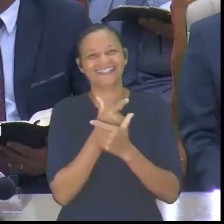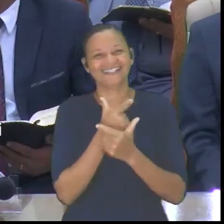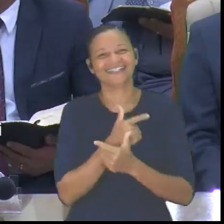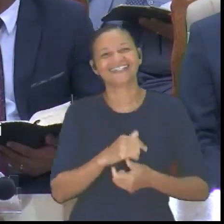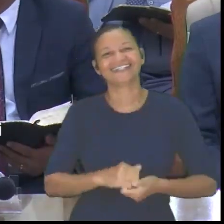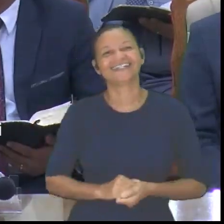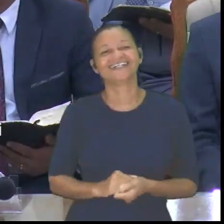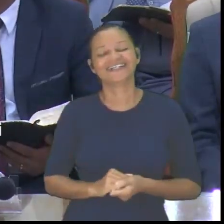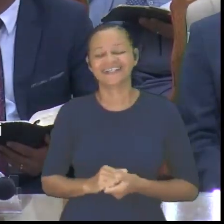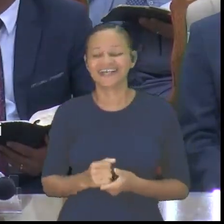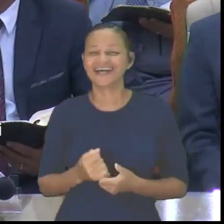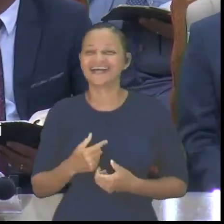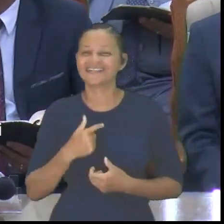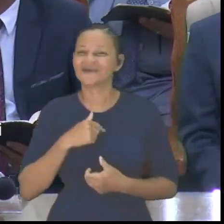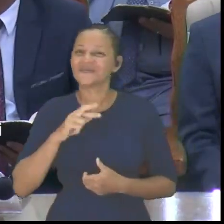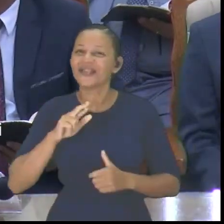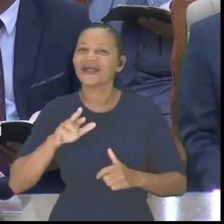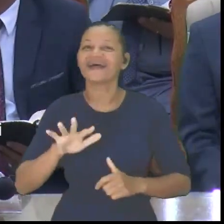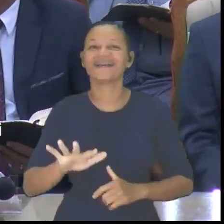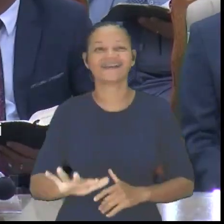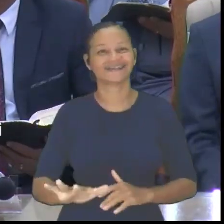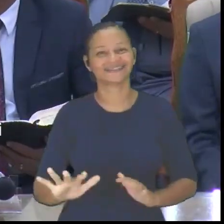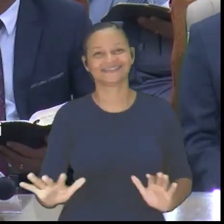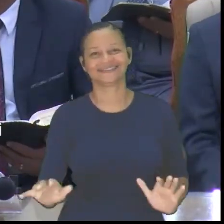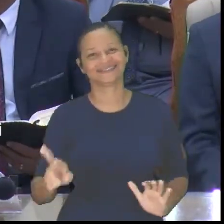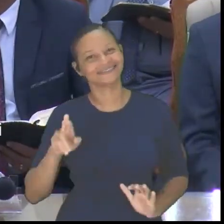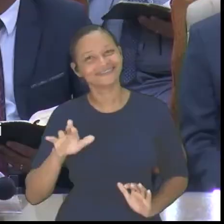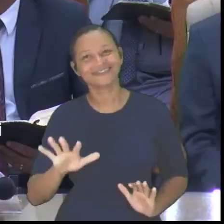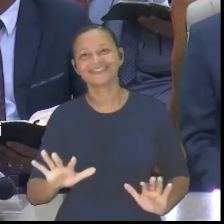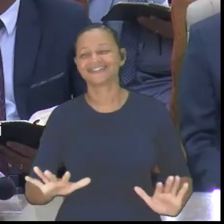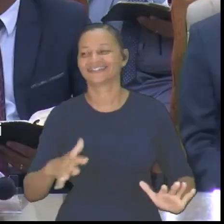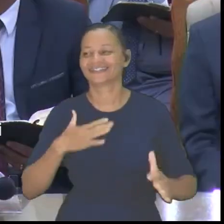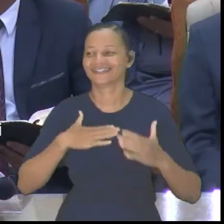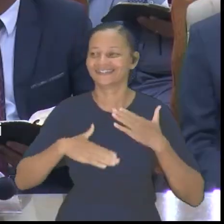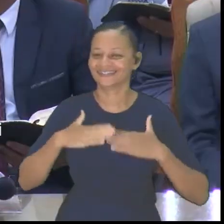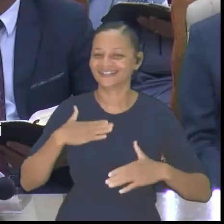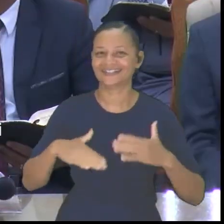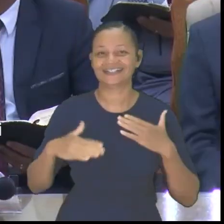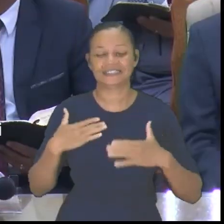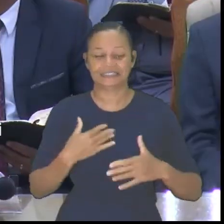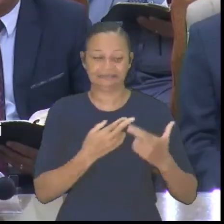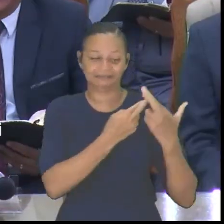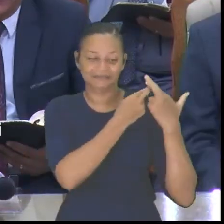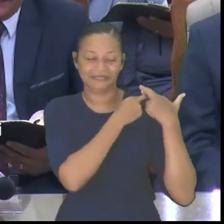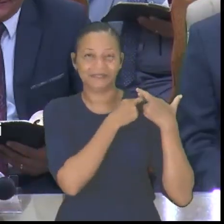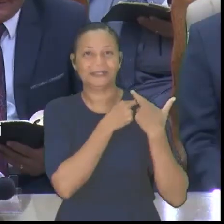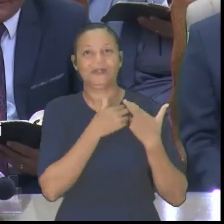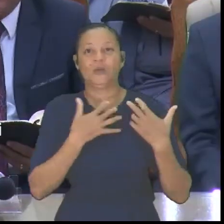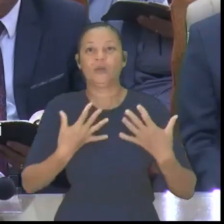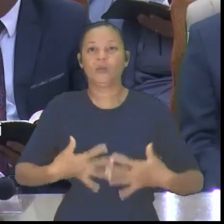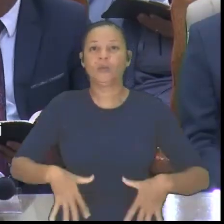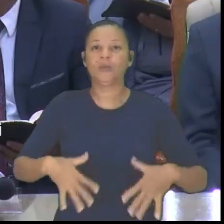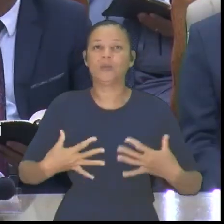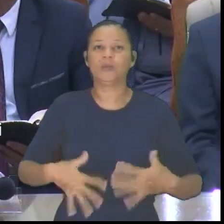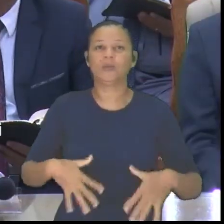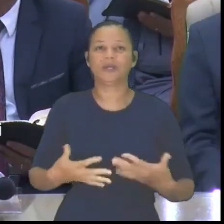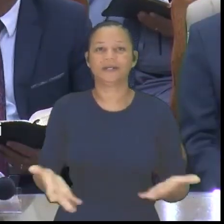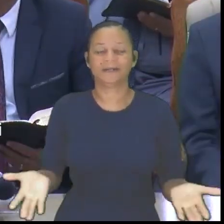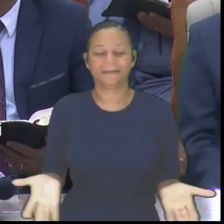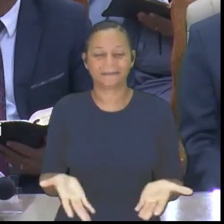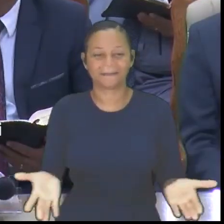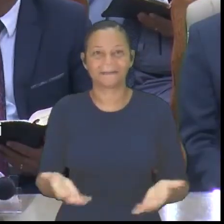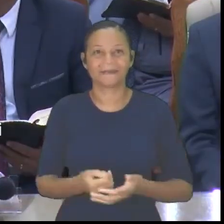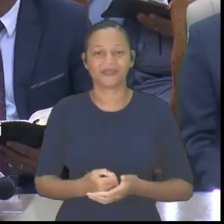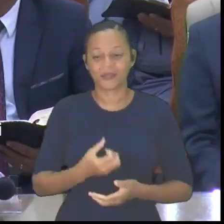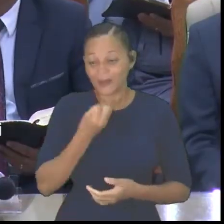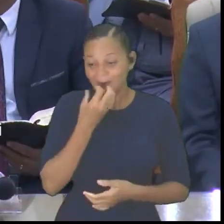É só para descontrair um pouquinho, que é uma responsabilidade muito grande. Eu disse para o pastor que nessa hora é bom